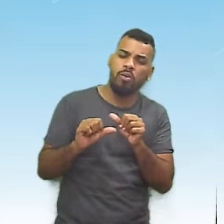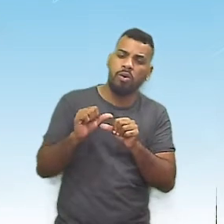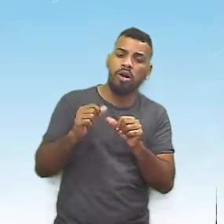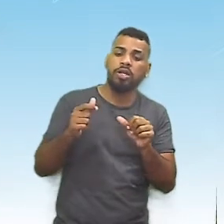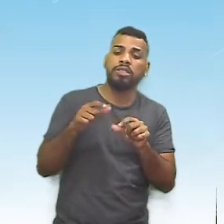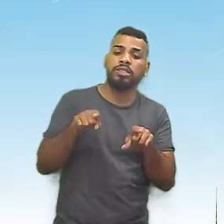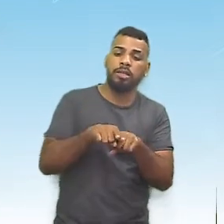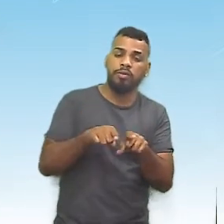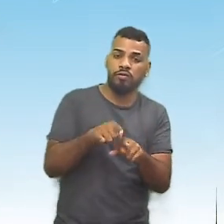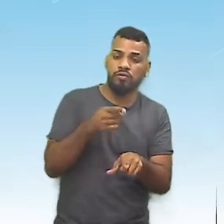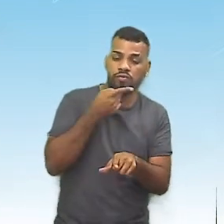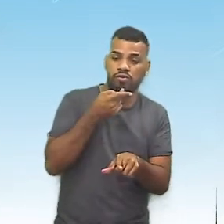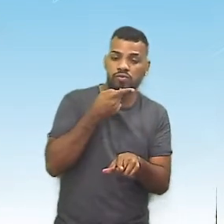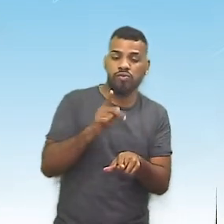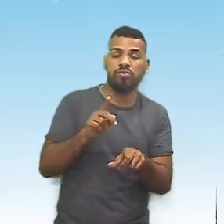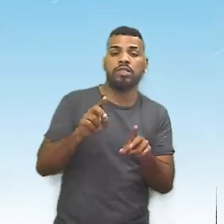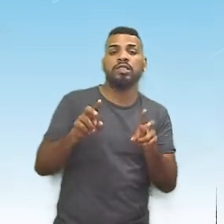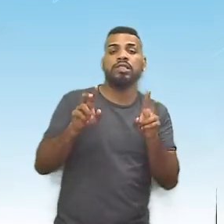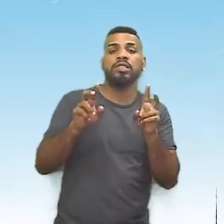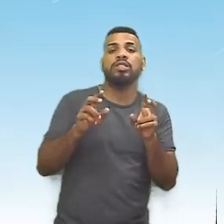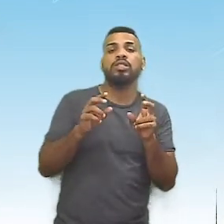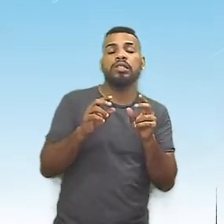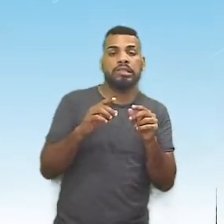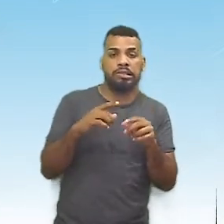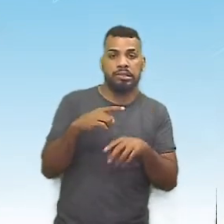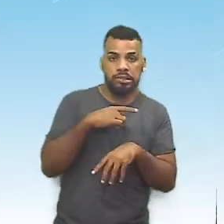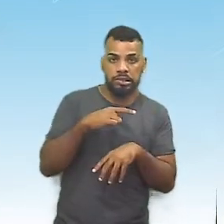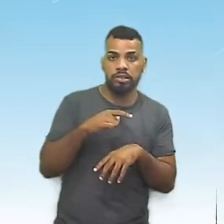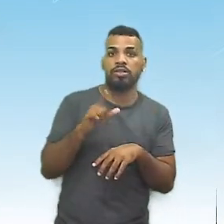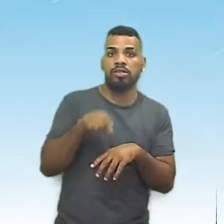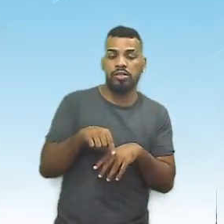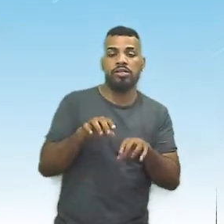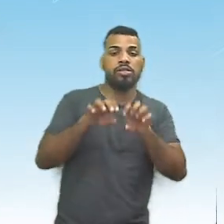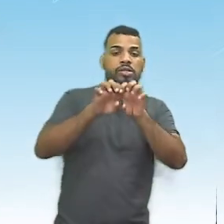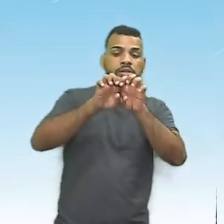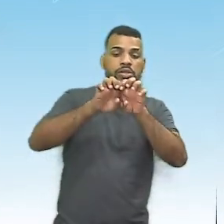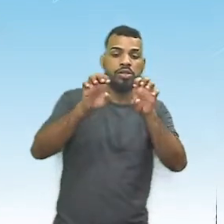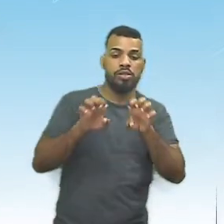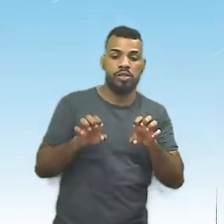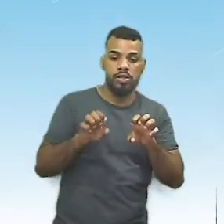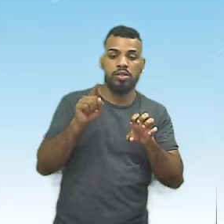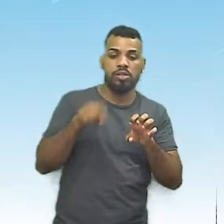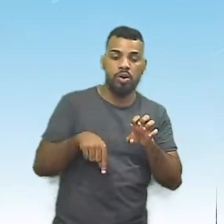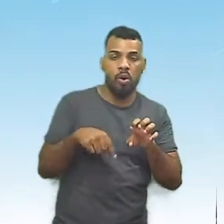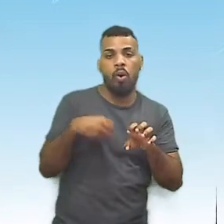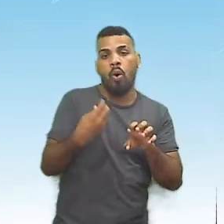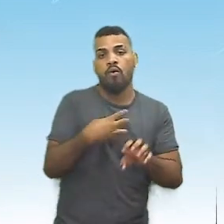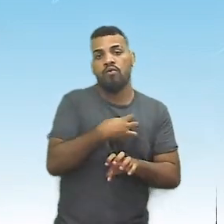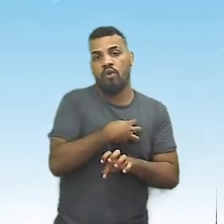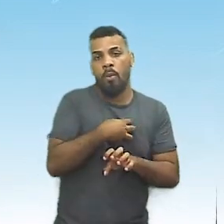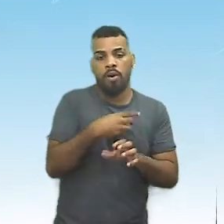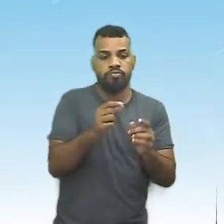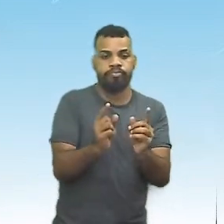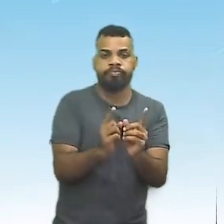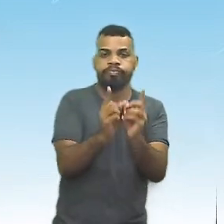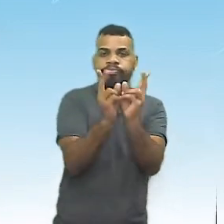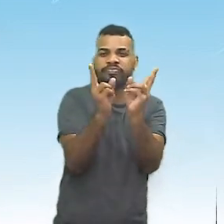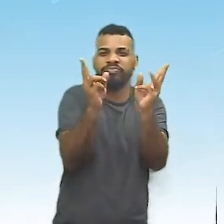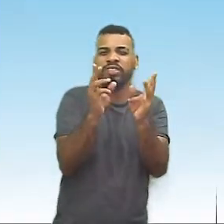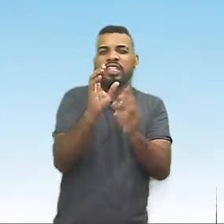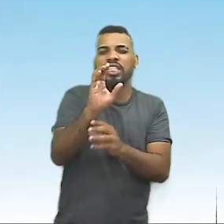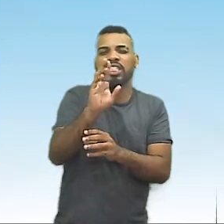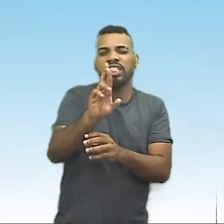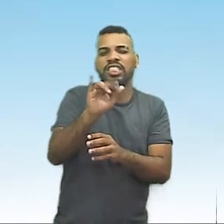dos minerais constituintes e também da estrutura ou forma do cristal. Nas